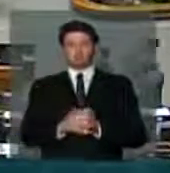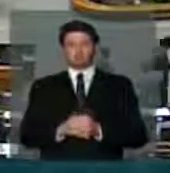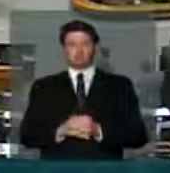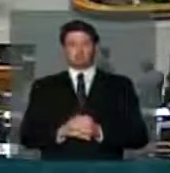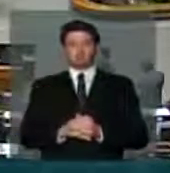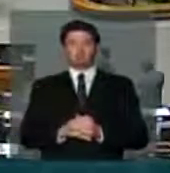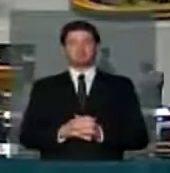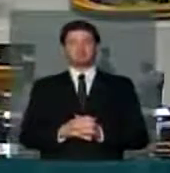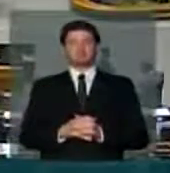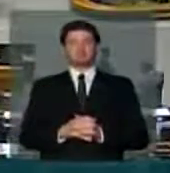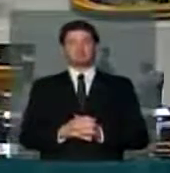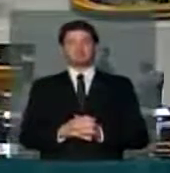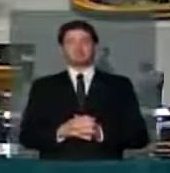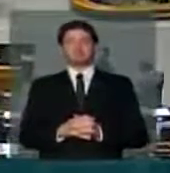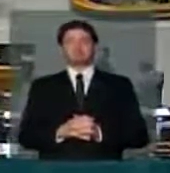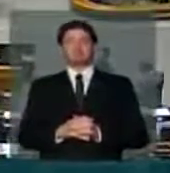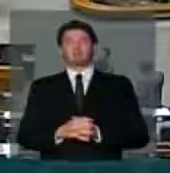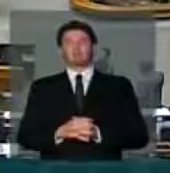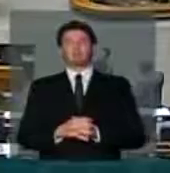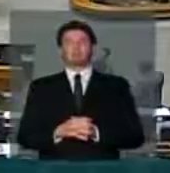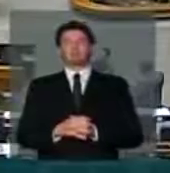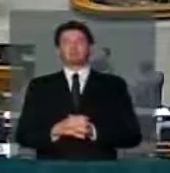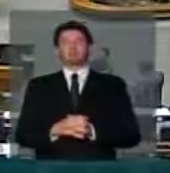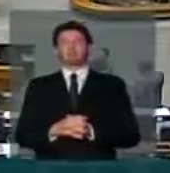entendendo que lista é